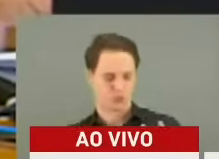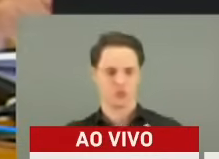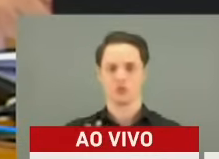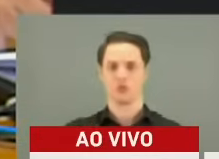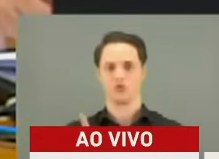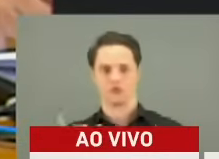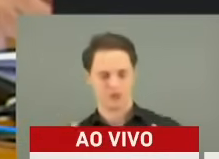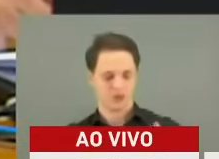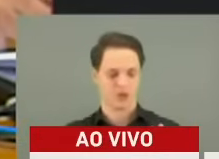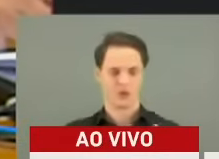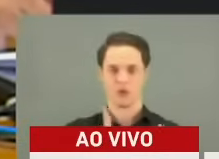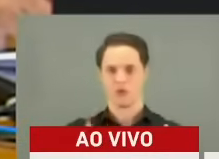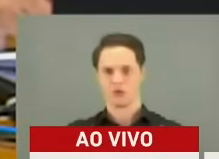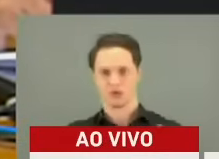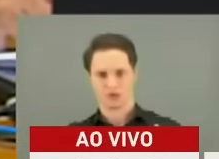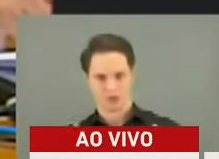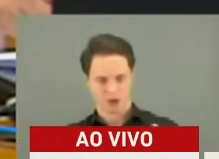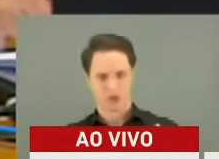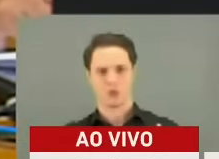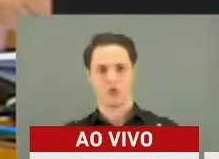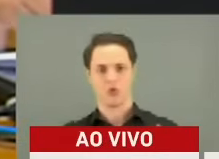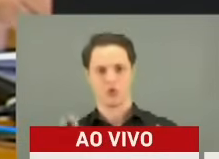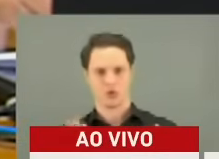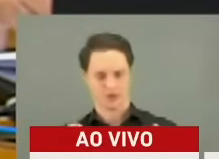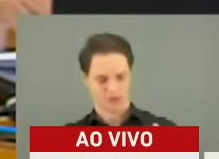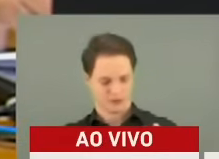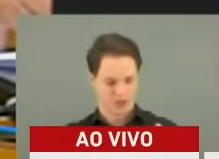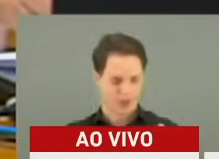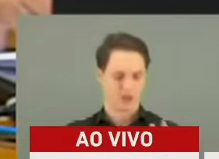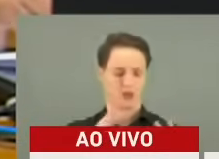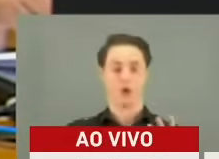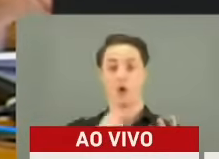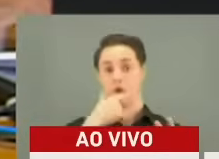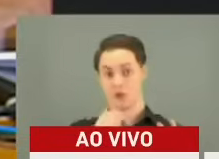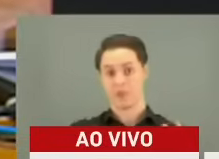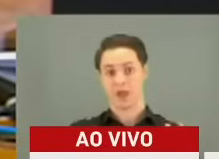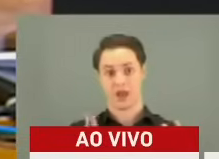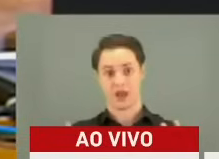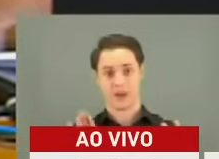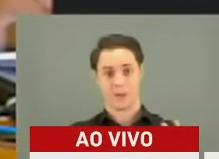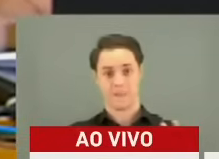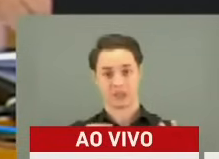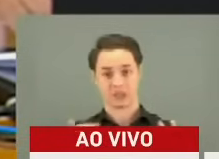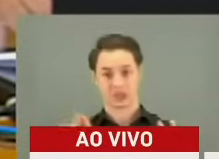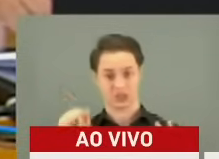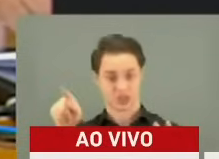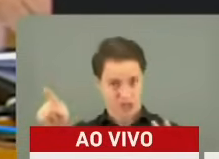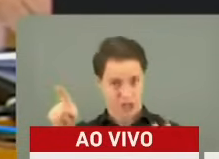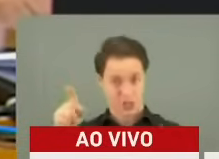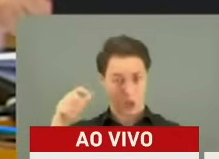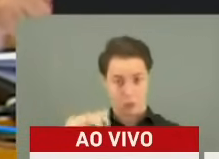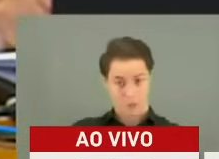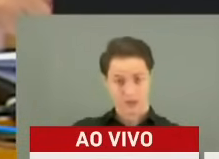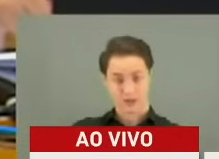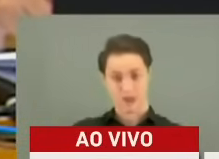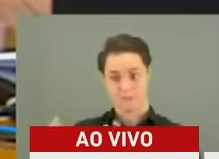Castro, Daniel Ortega, o próprio Cesare Battisti, né, condenado por 4 homicídios na Itália, inclusive tomou prisão perpétua, e o José Eduardo dos